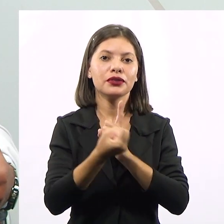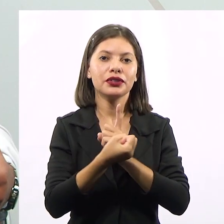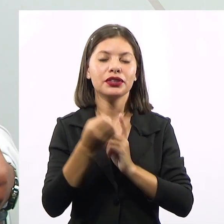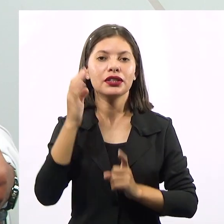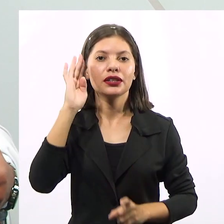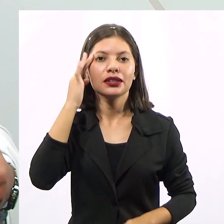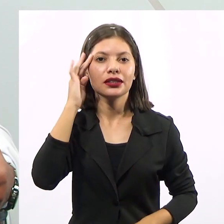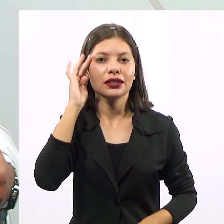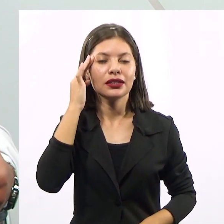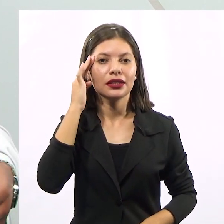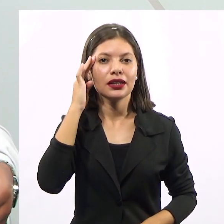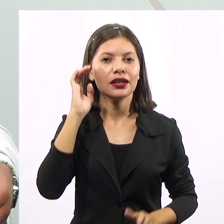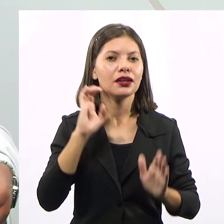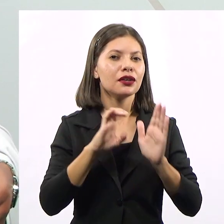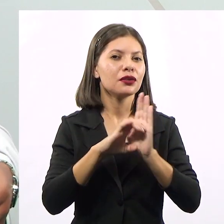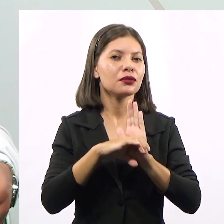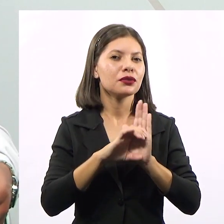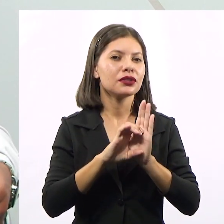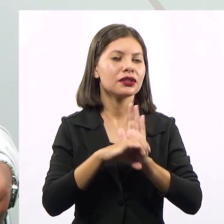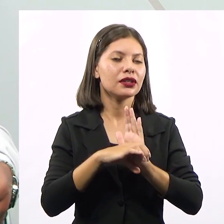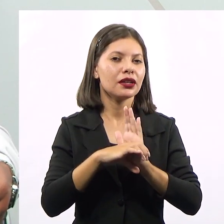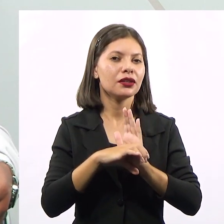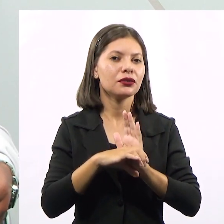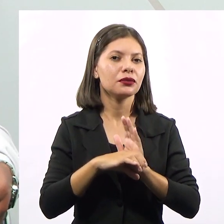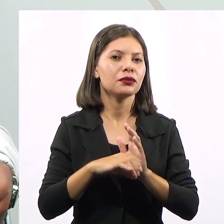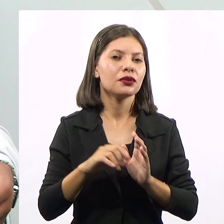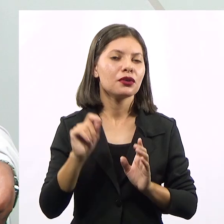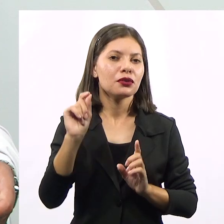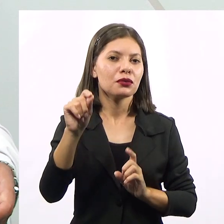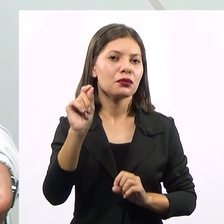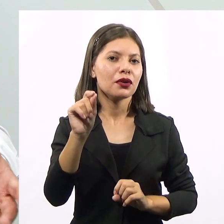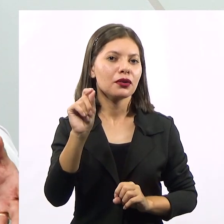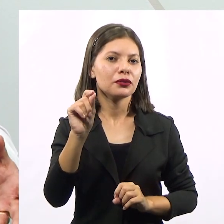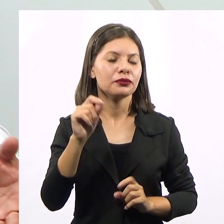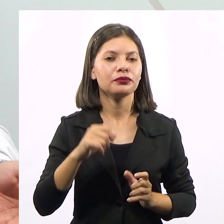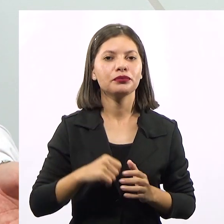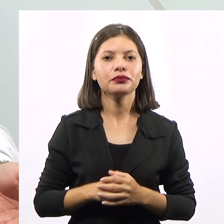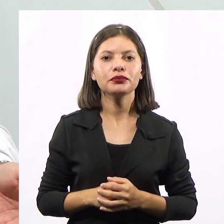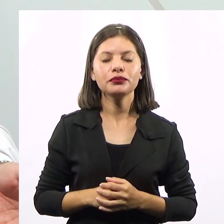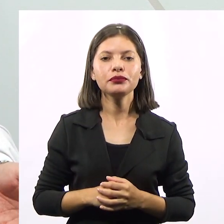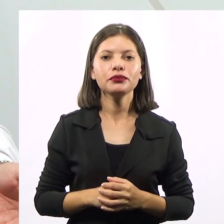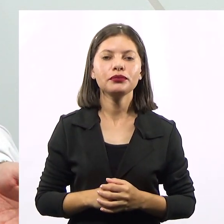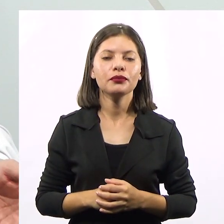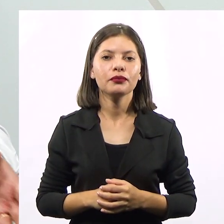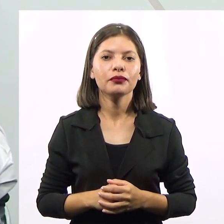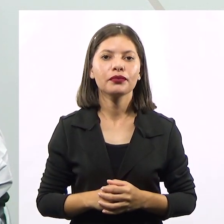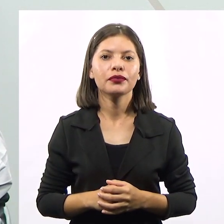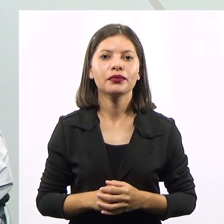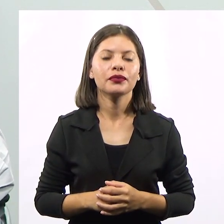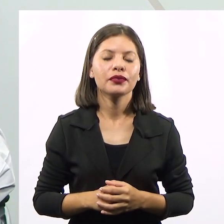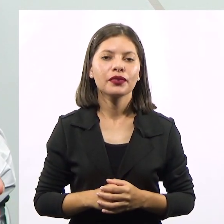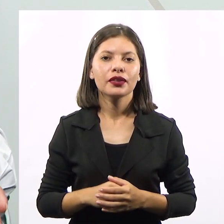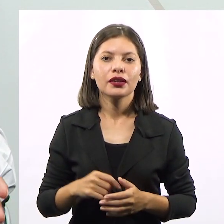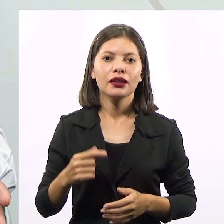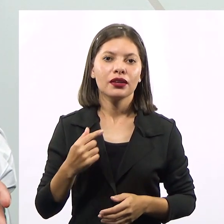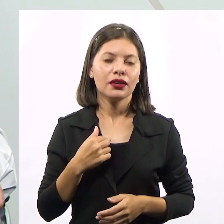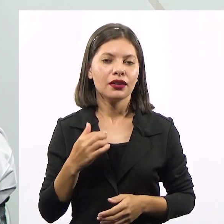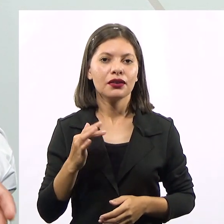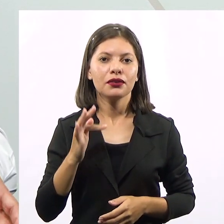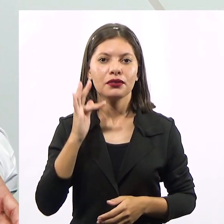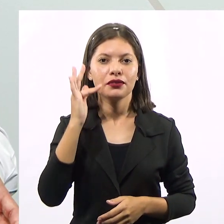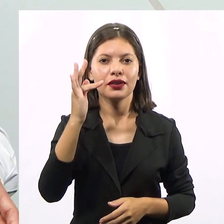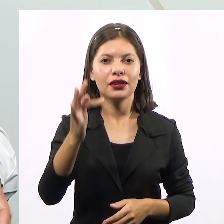vamos entender, por exemplo, a primeira definição, né, que o Durkheim faz, né? Eu vou falar desse sociólogo para vocês, o